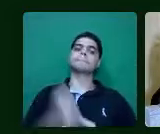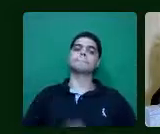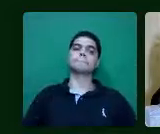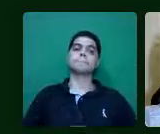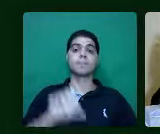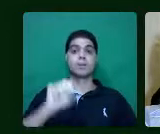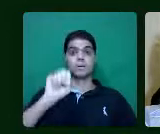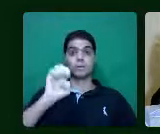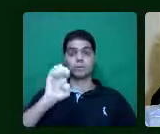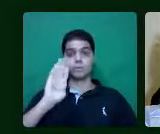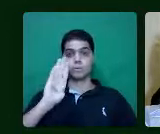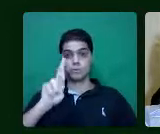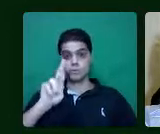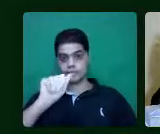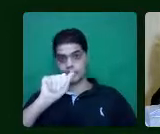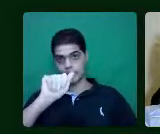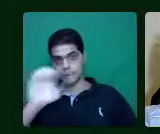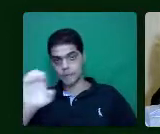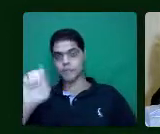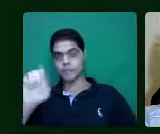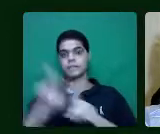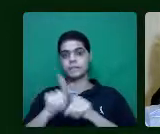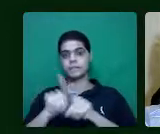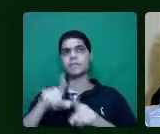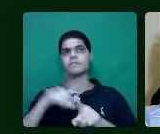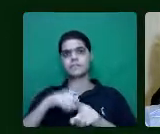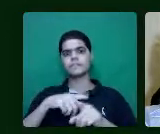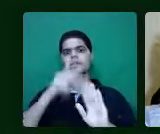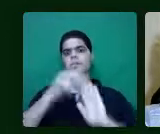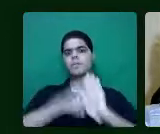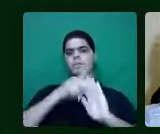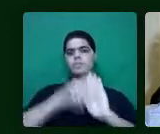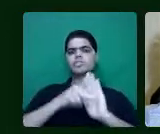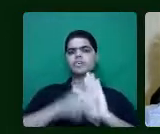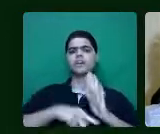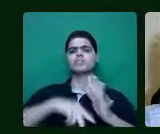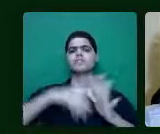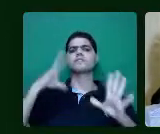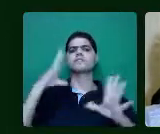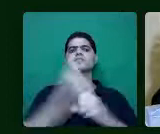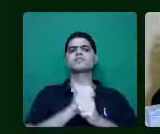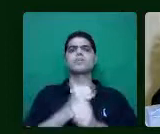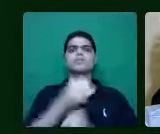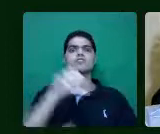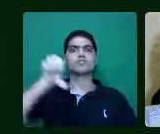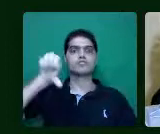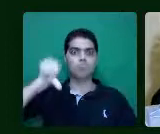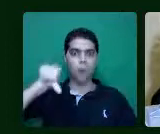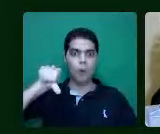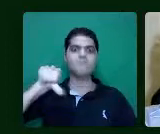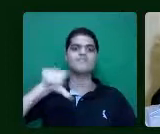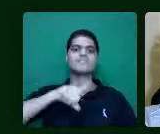ali 9, né? 9 bolsas para esse programa de aceleração, que sem